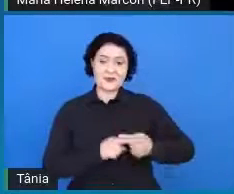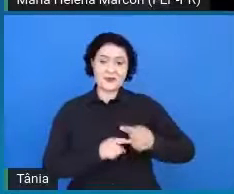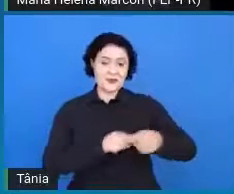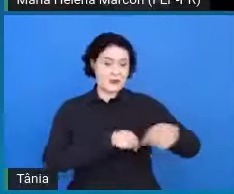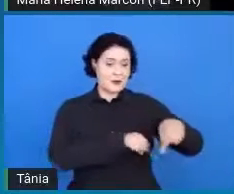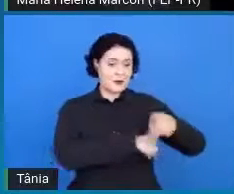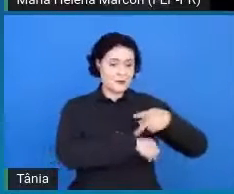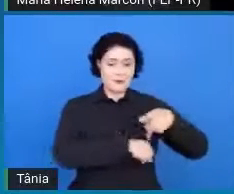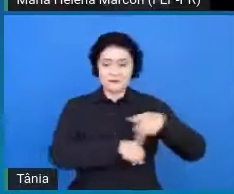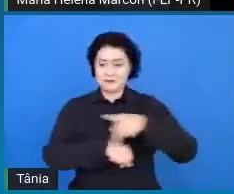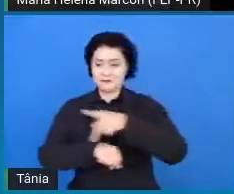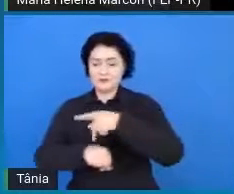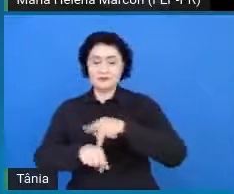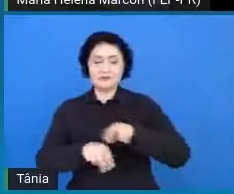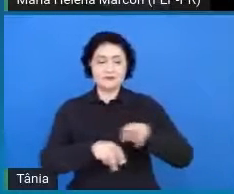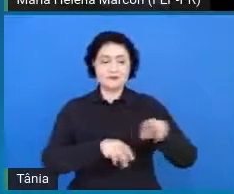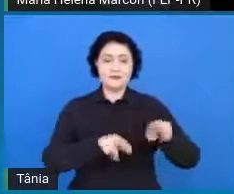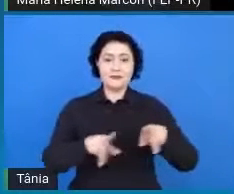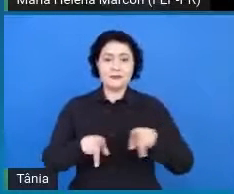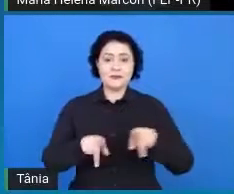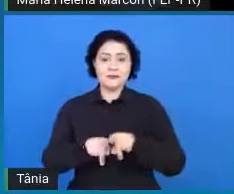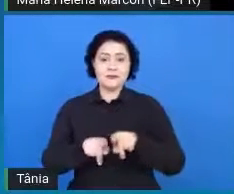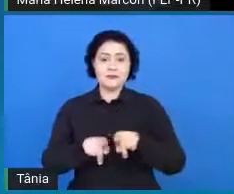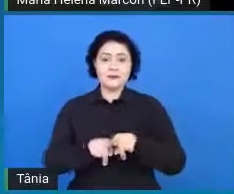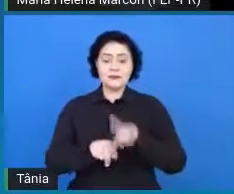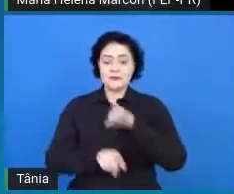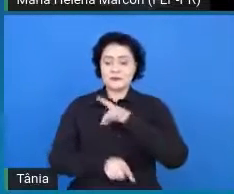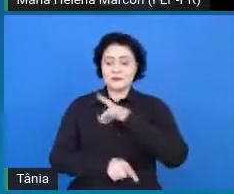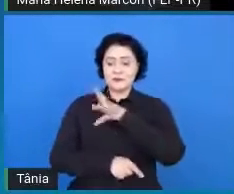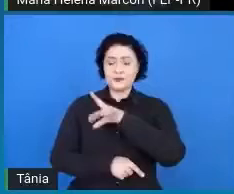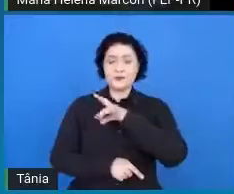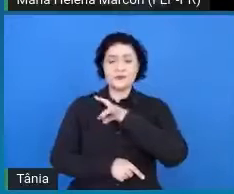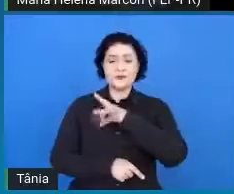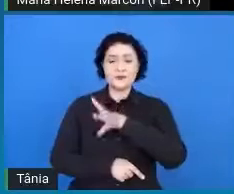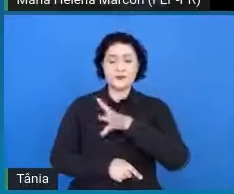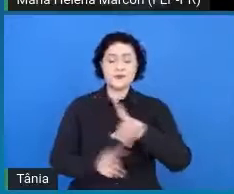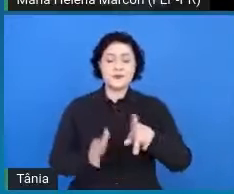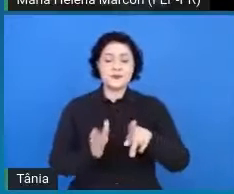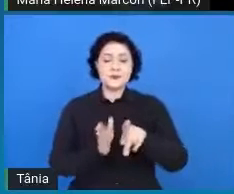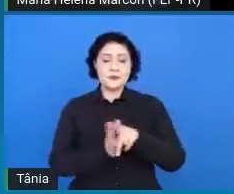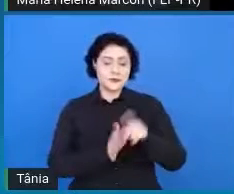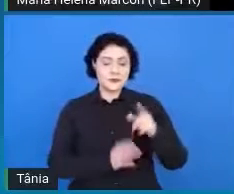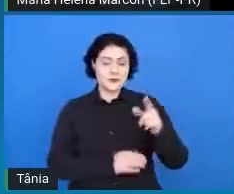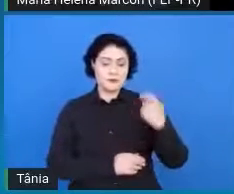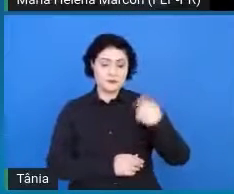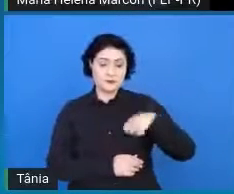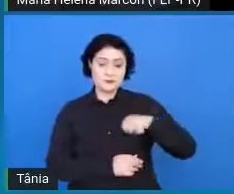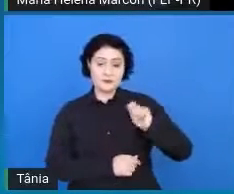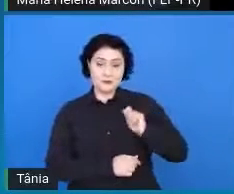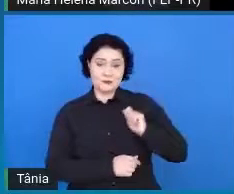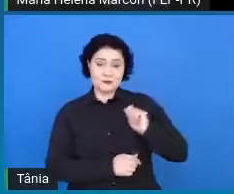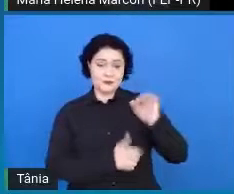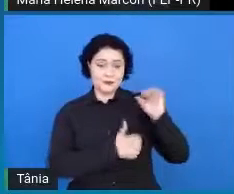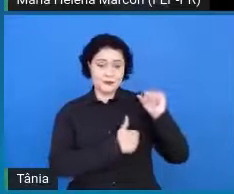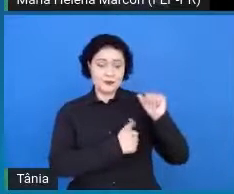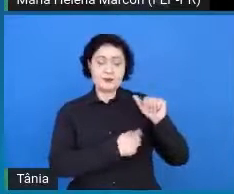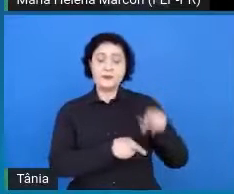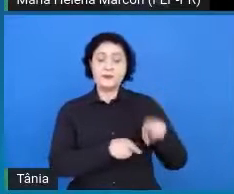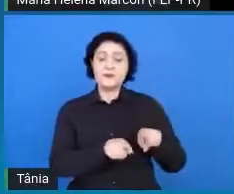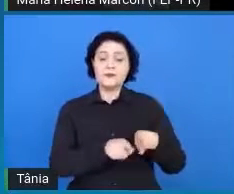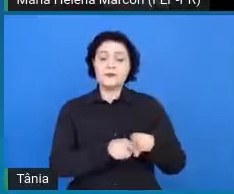de idioma espanhol na Espanha no Chile minha esposa e eu então coletamos aí uma experiência no contato com esse idioma